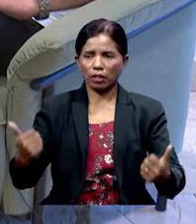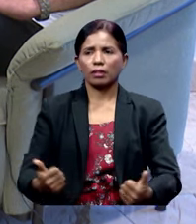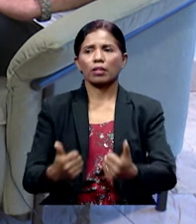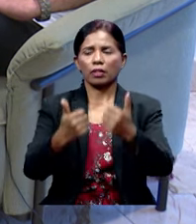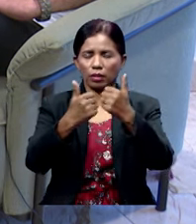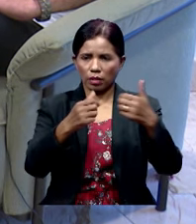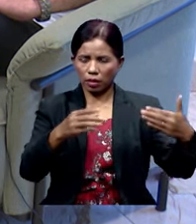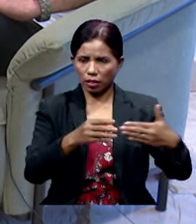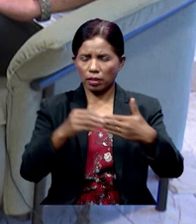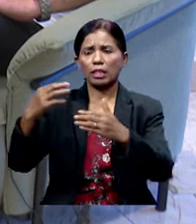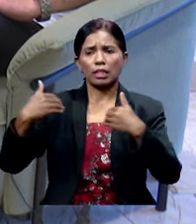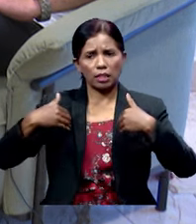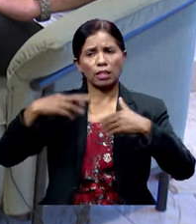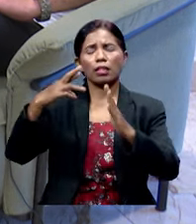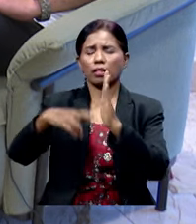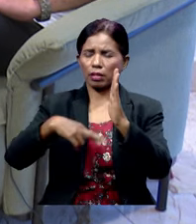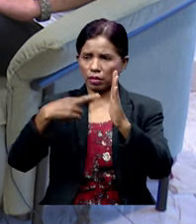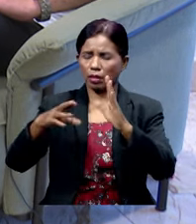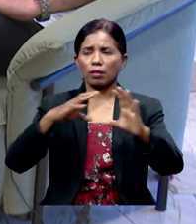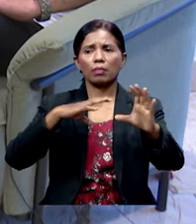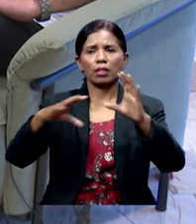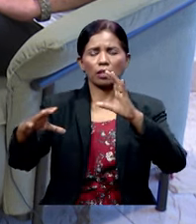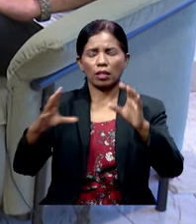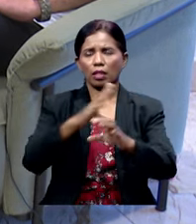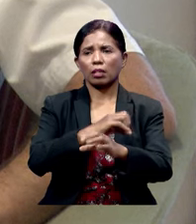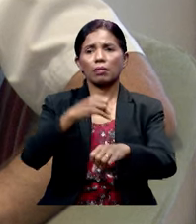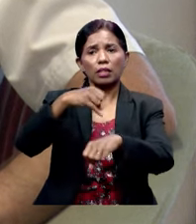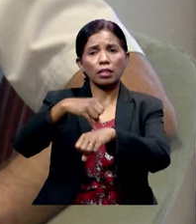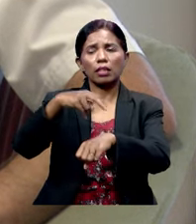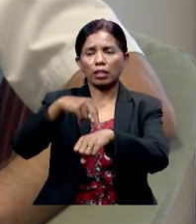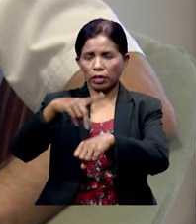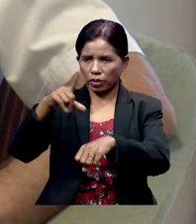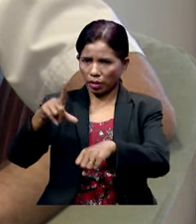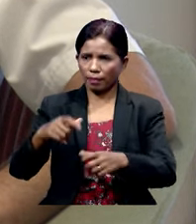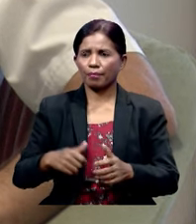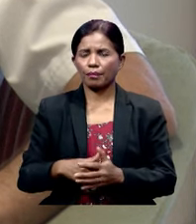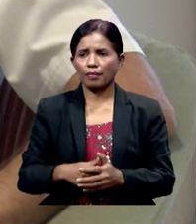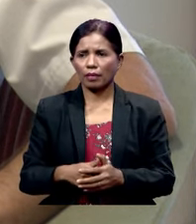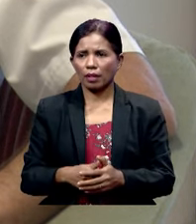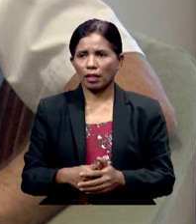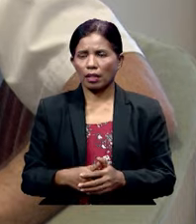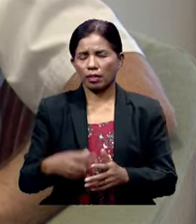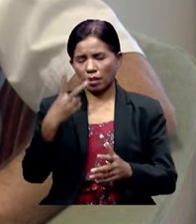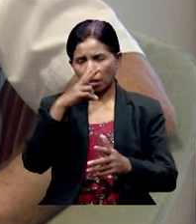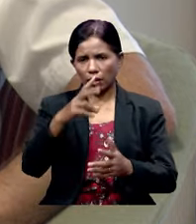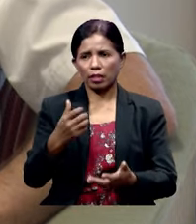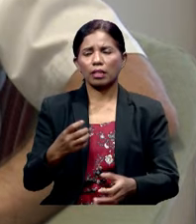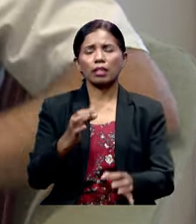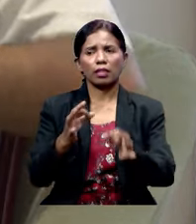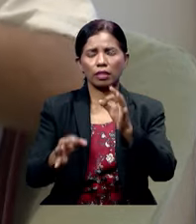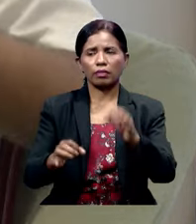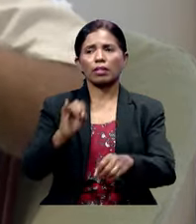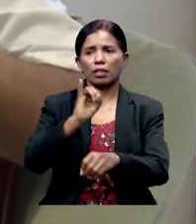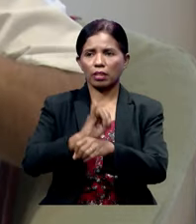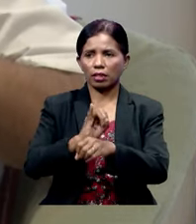e regulamentadas pelo comitato Olímpico internacional Então se trata se o Vaticano